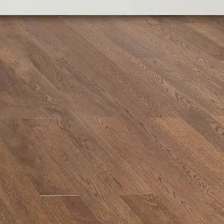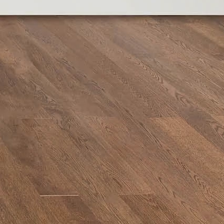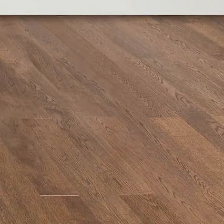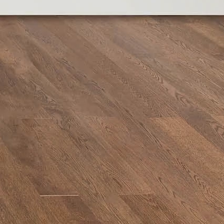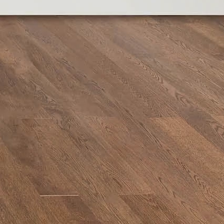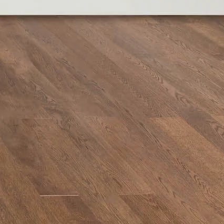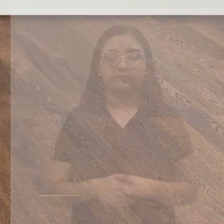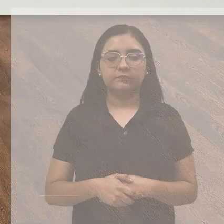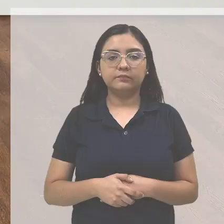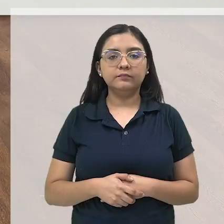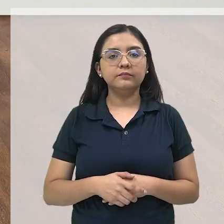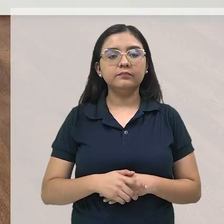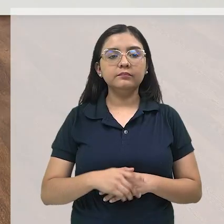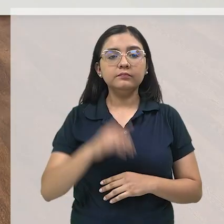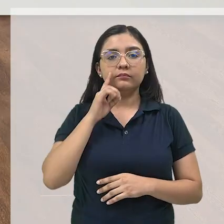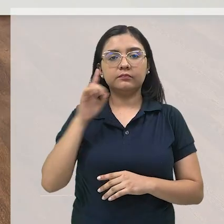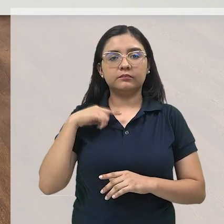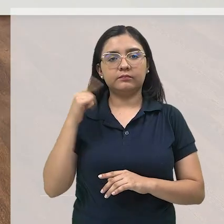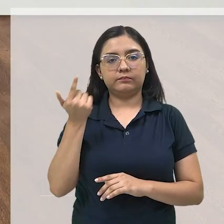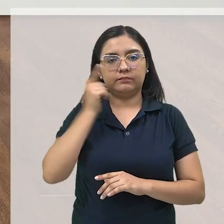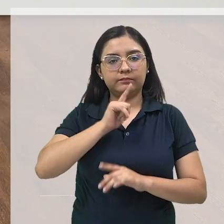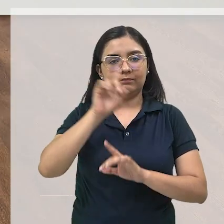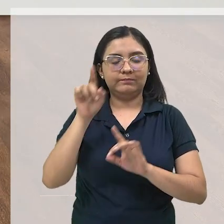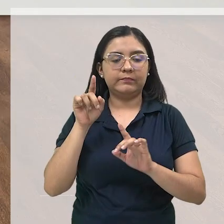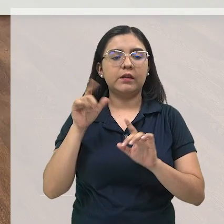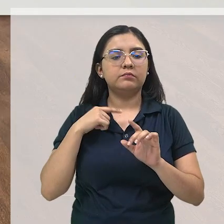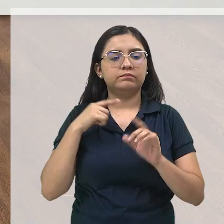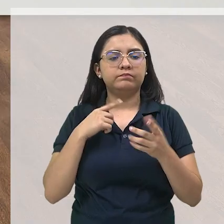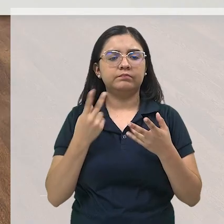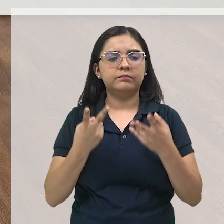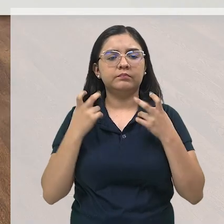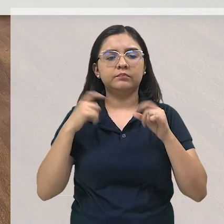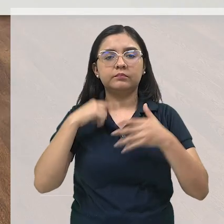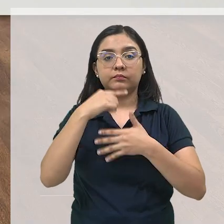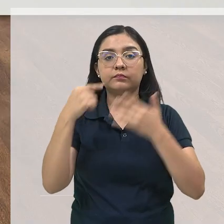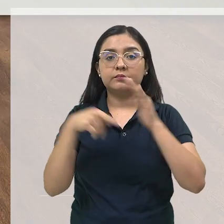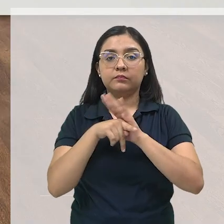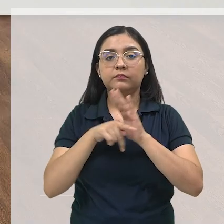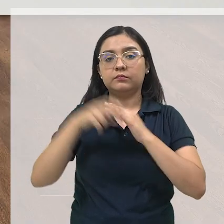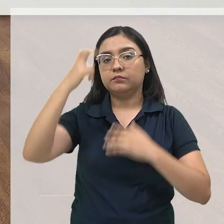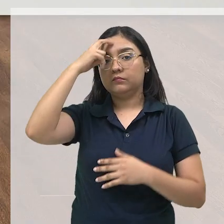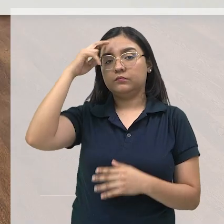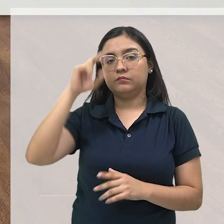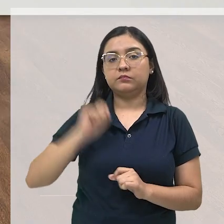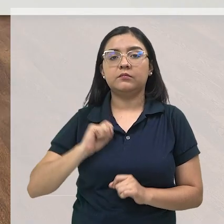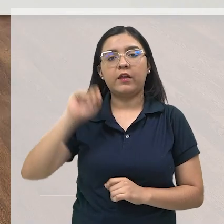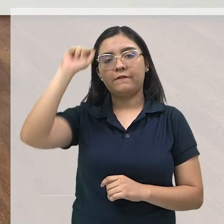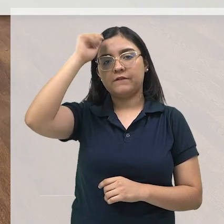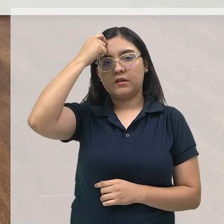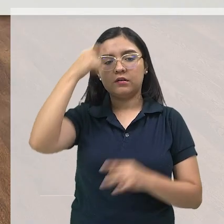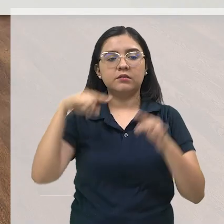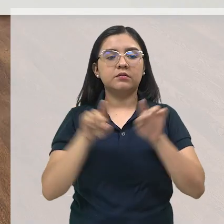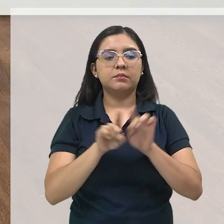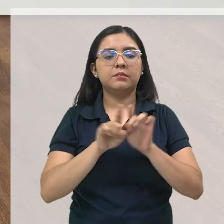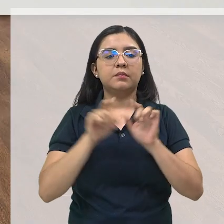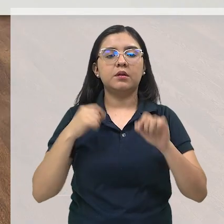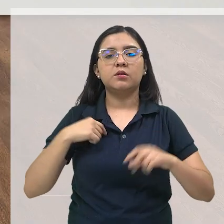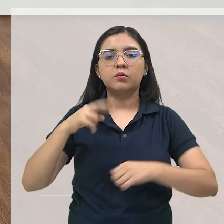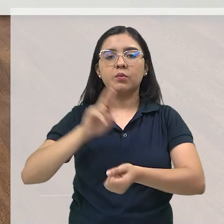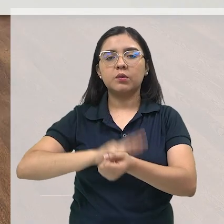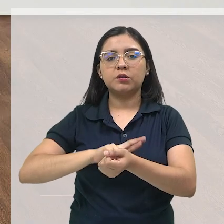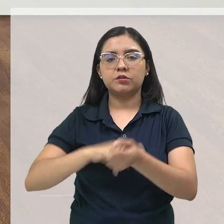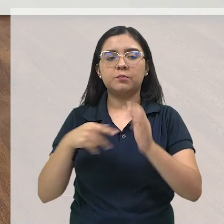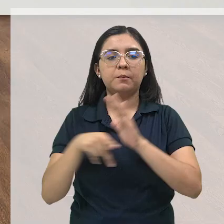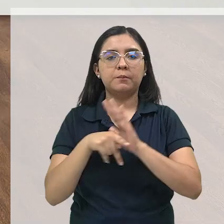consegue identificar os elementos da cultura africana, porque veio de um ritmo como o lundu, que tem,